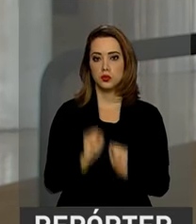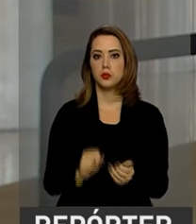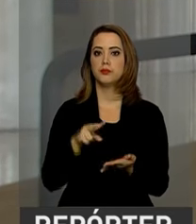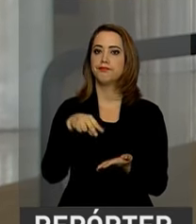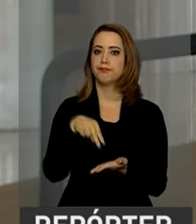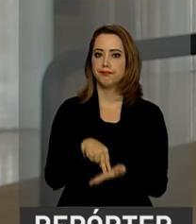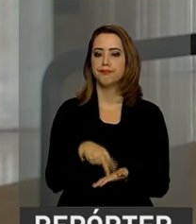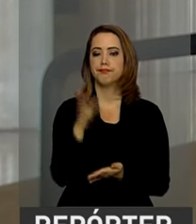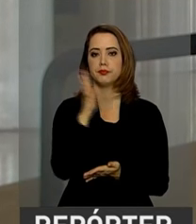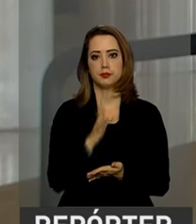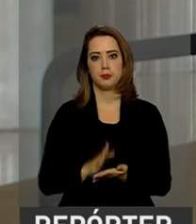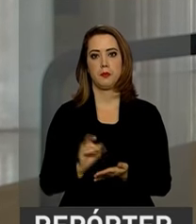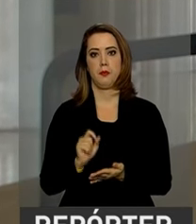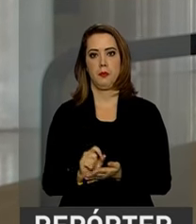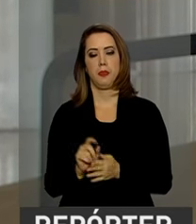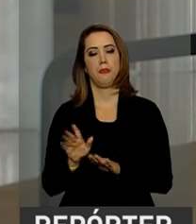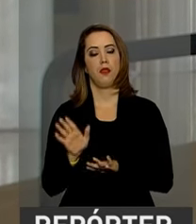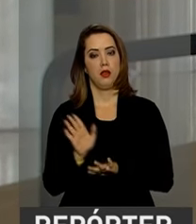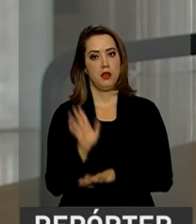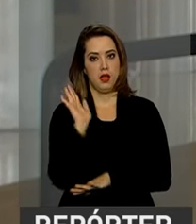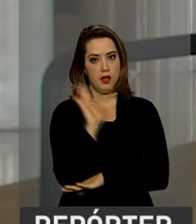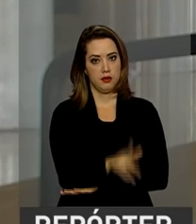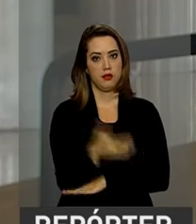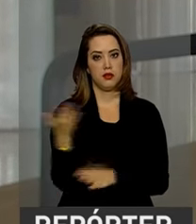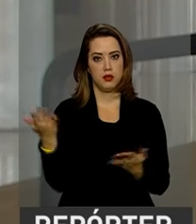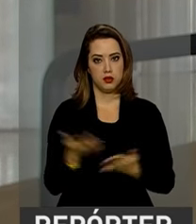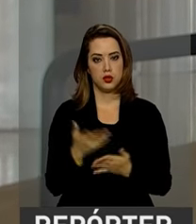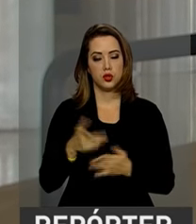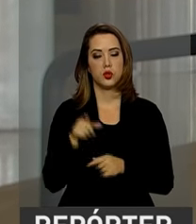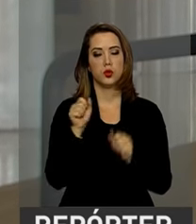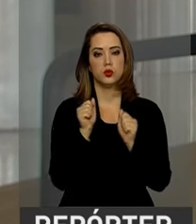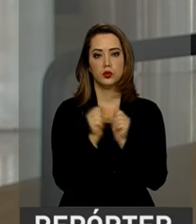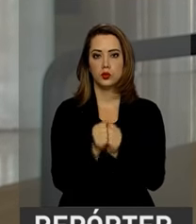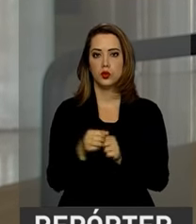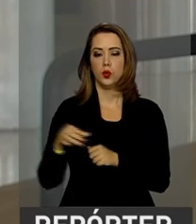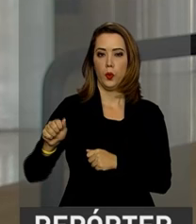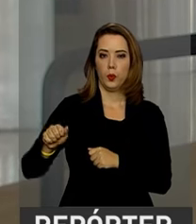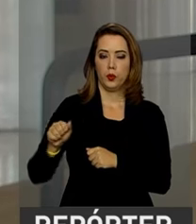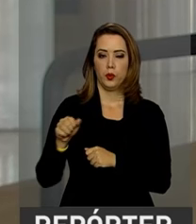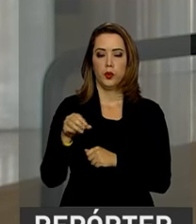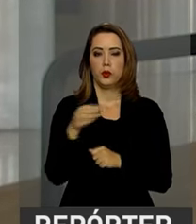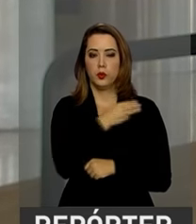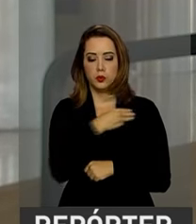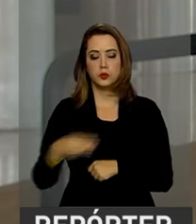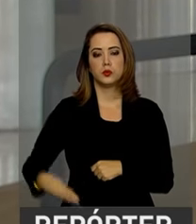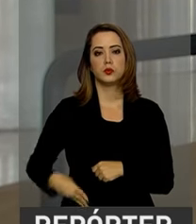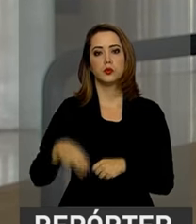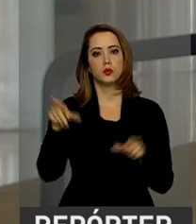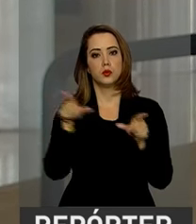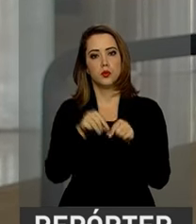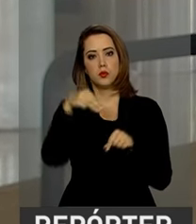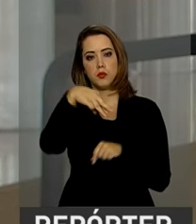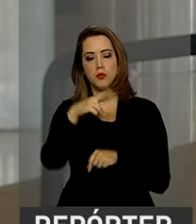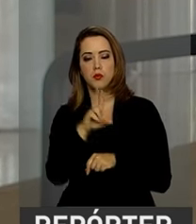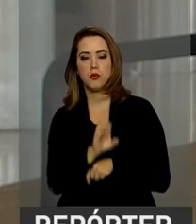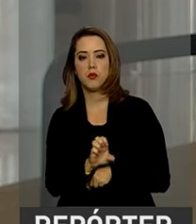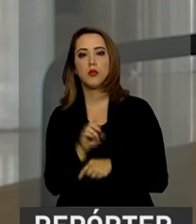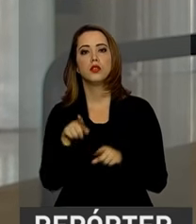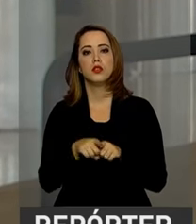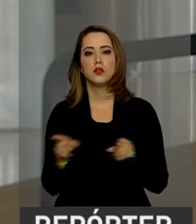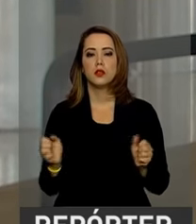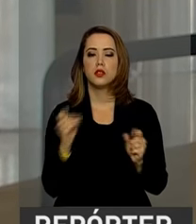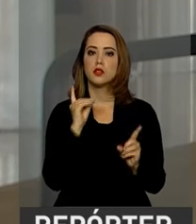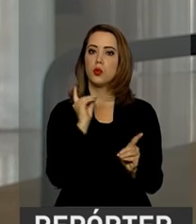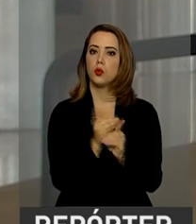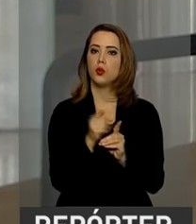ministro da Fazenda, Henrique Meirelles, vai se reunir com o embaixador do Reino Unido no Brasil, Alexis. O encontro está marcado para as 4 horas da